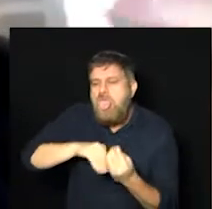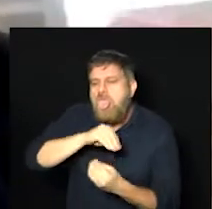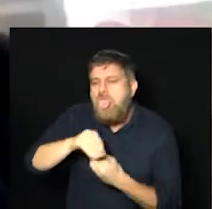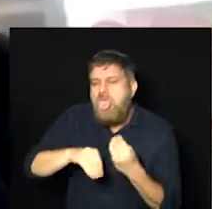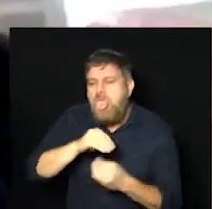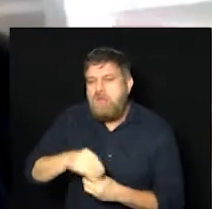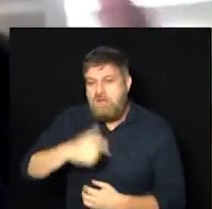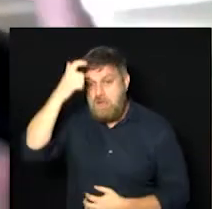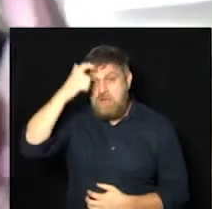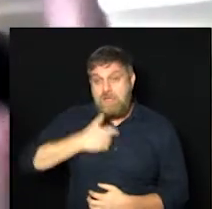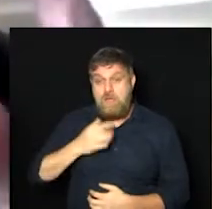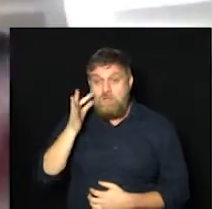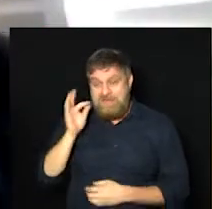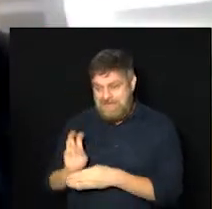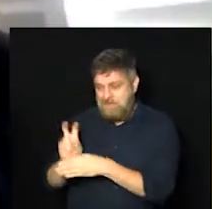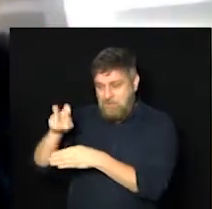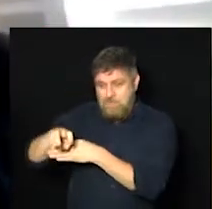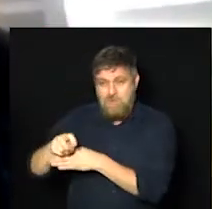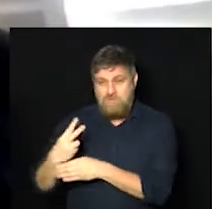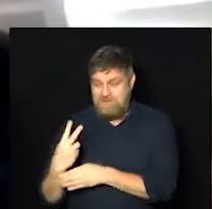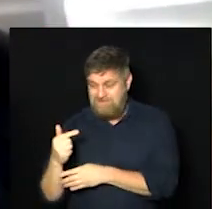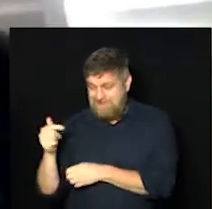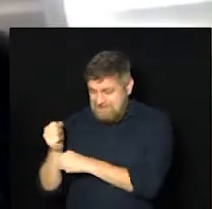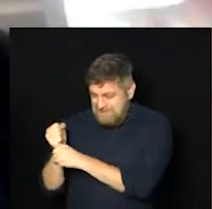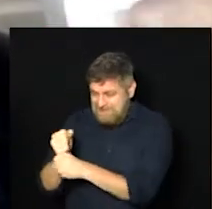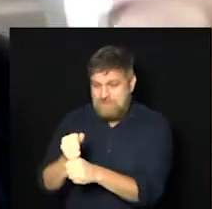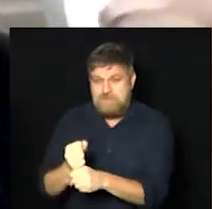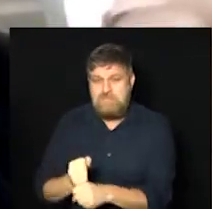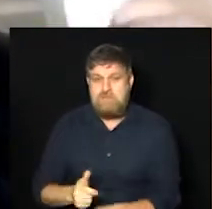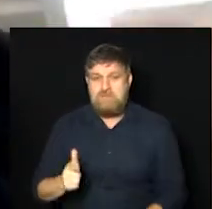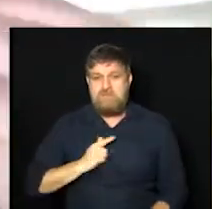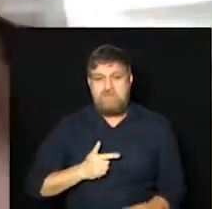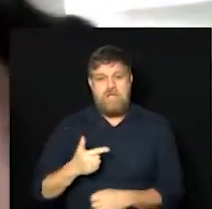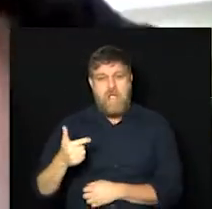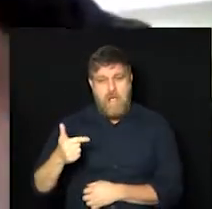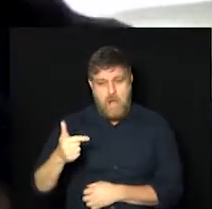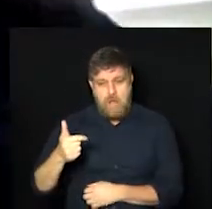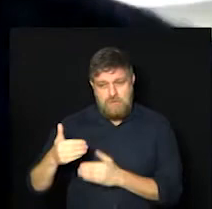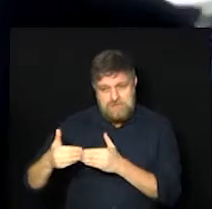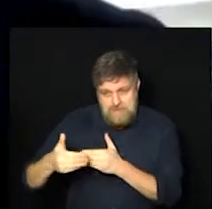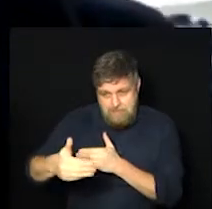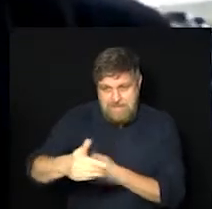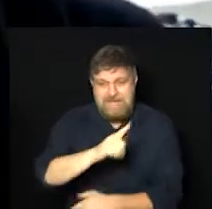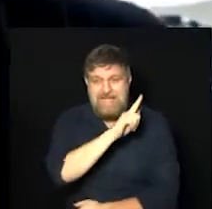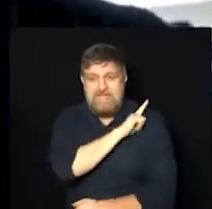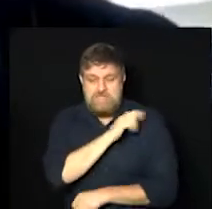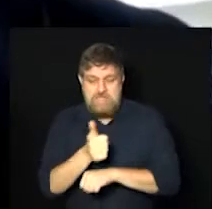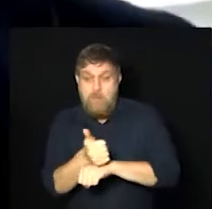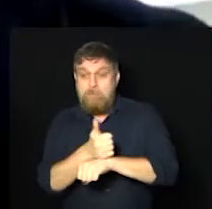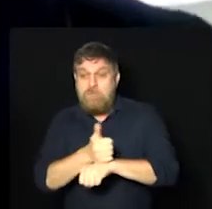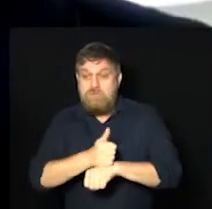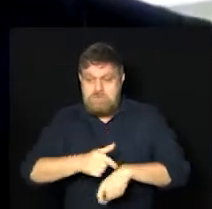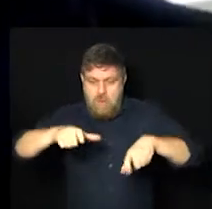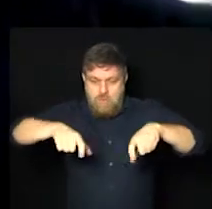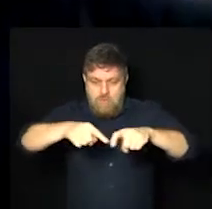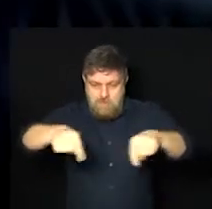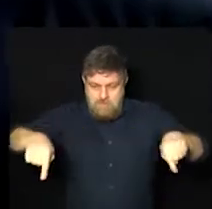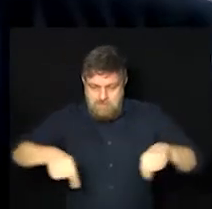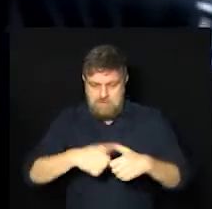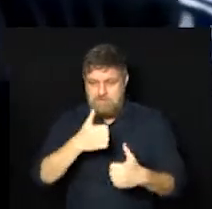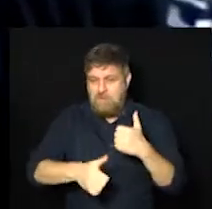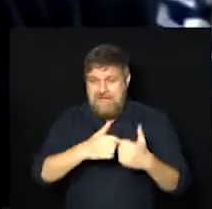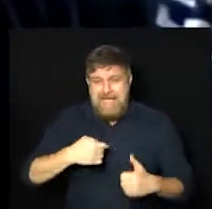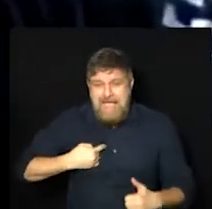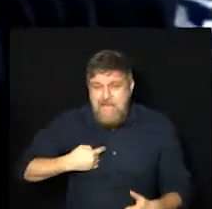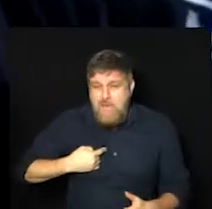pulo, graças a Deus, em 27 anos, de 12 para cá, que essa gestão mais profissional no futsal, equipe profissional, nunca tive